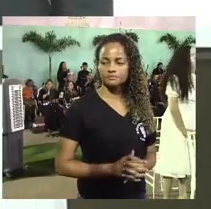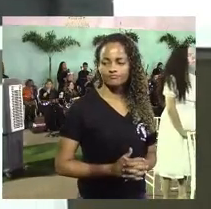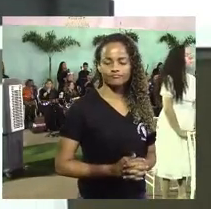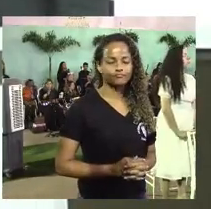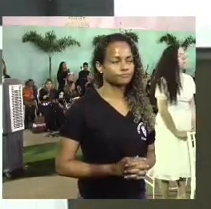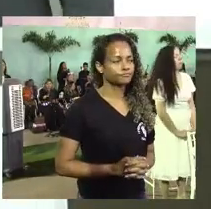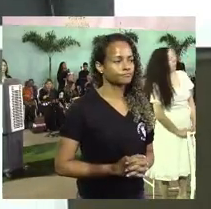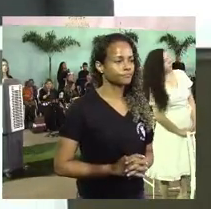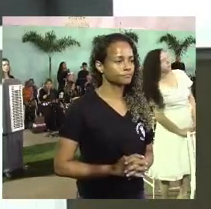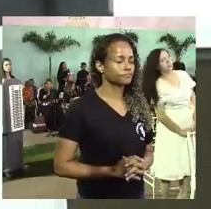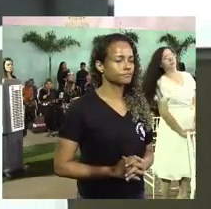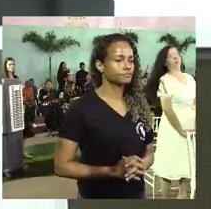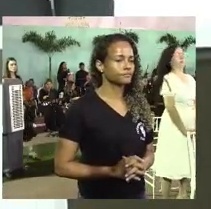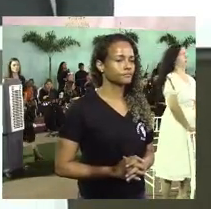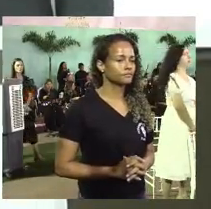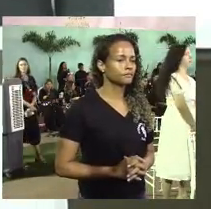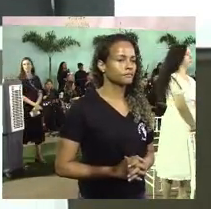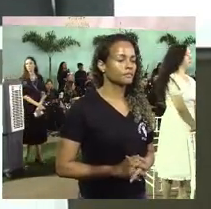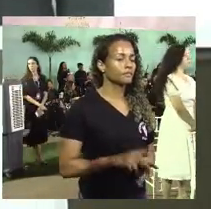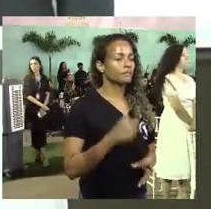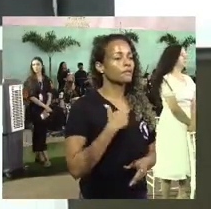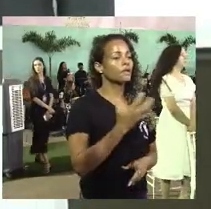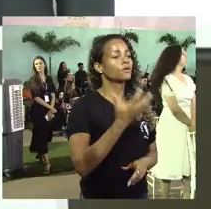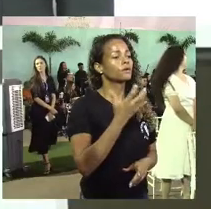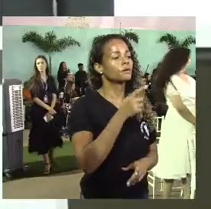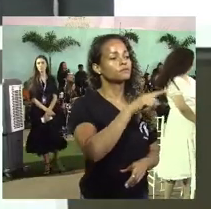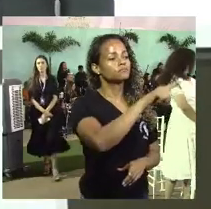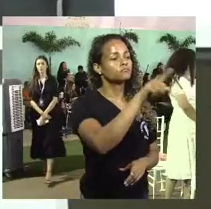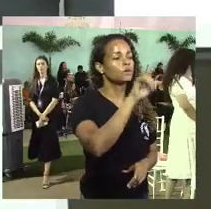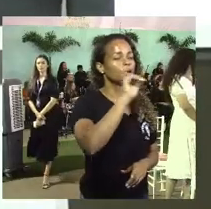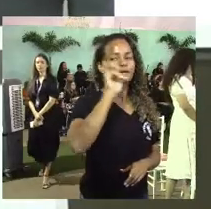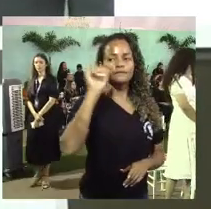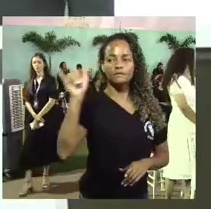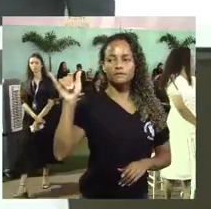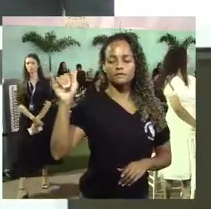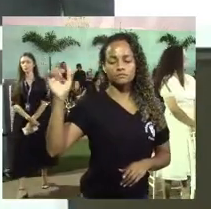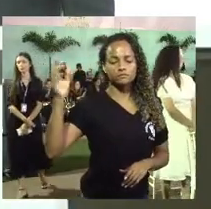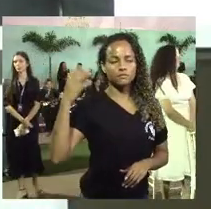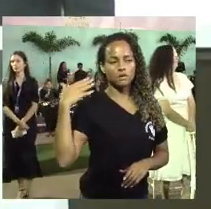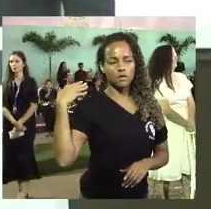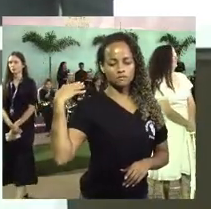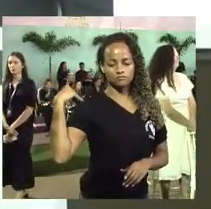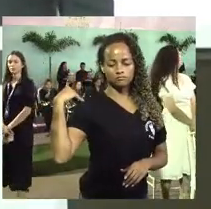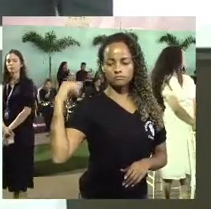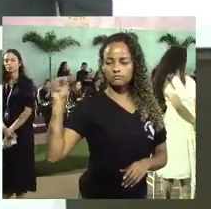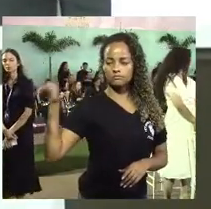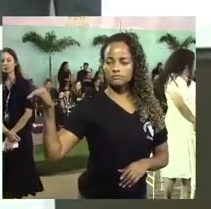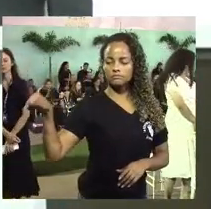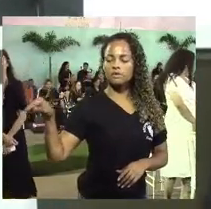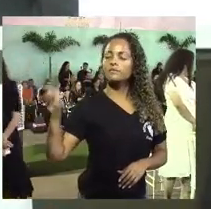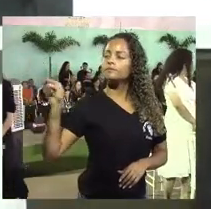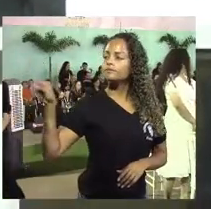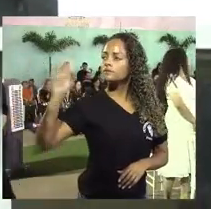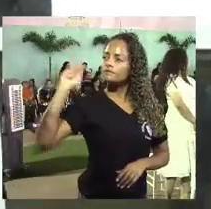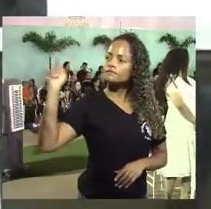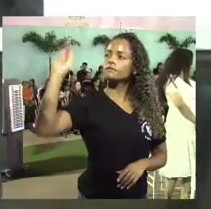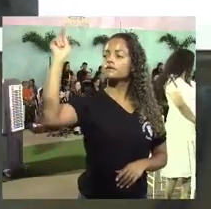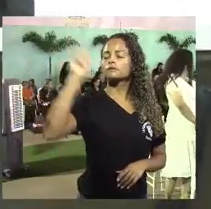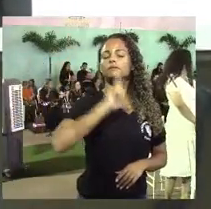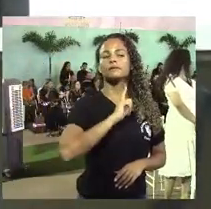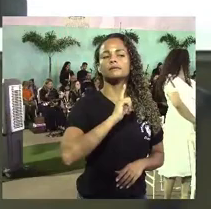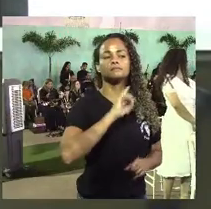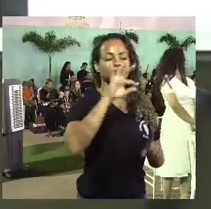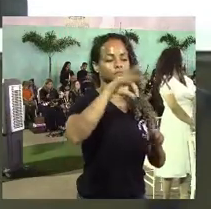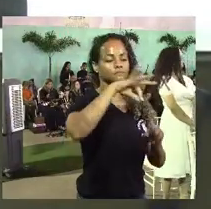se possível olha para o seu irmão diga para e diga para ele você tem valor o Espírito Santo se move